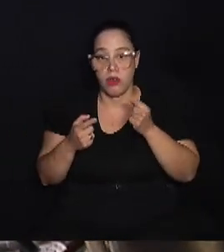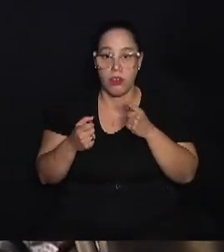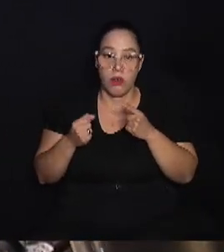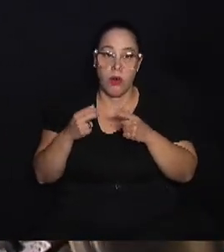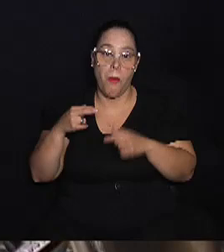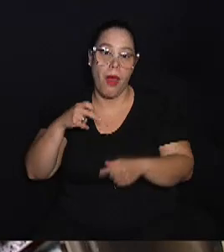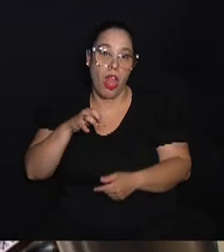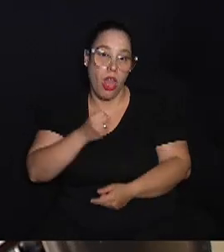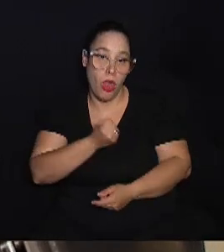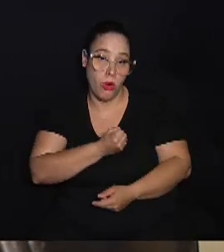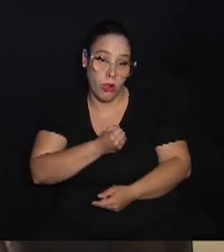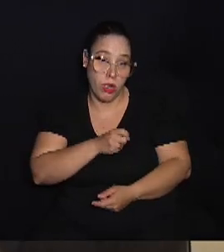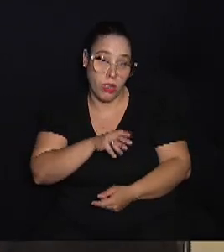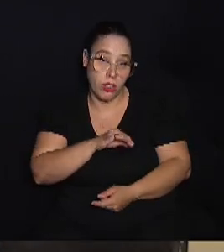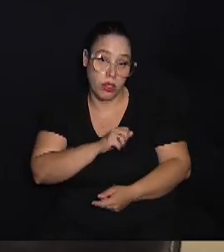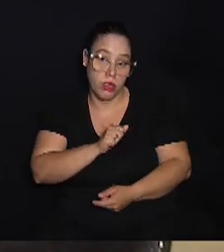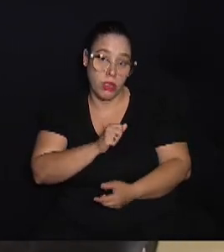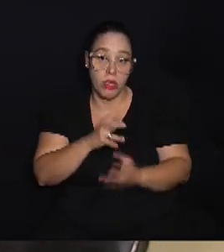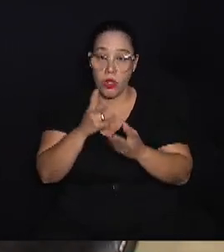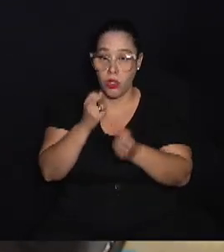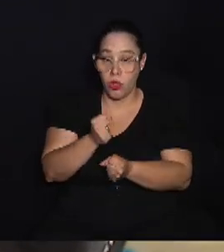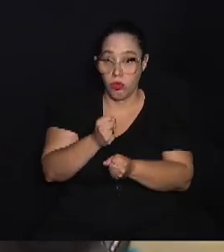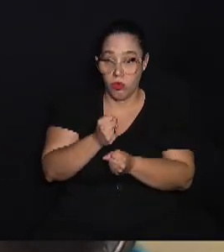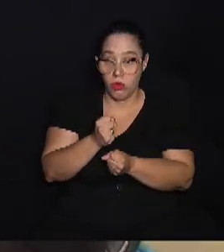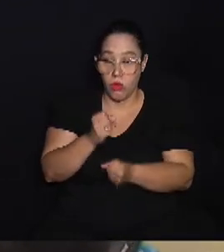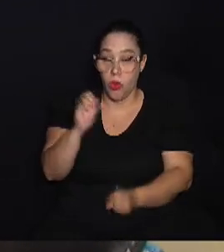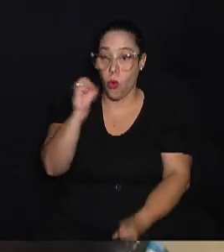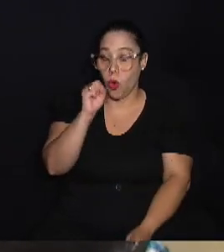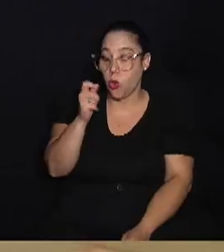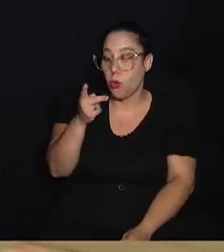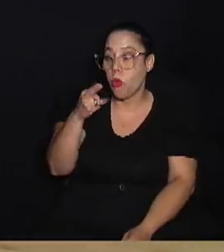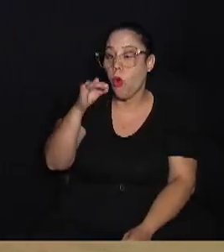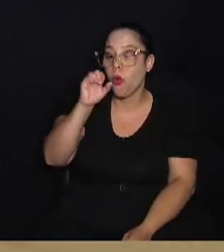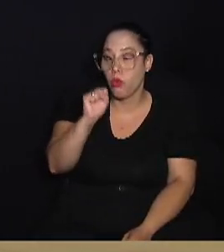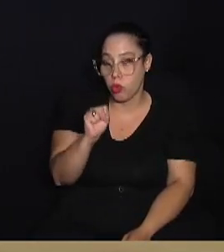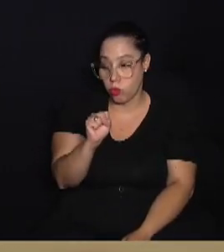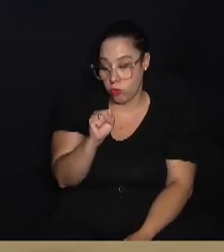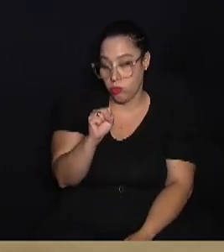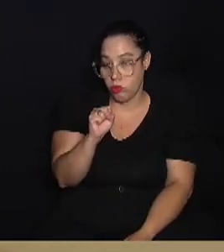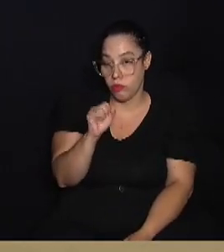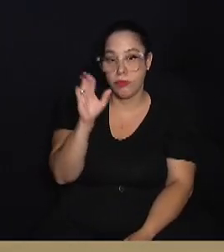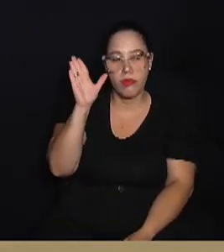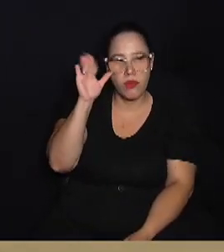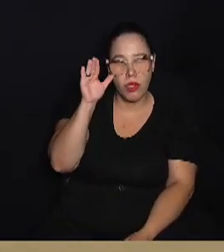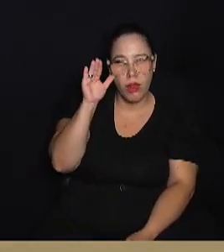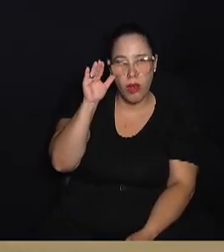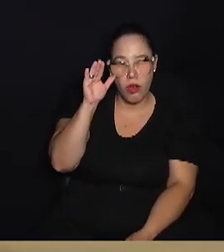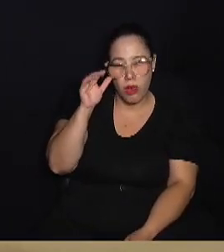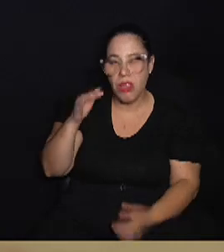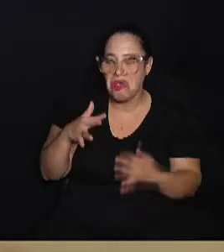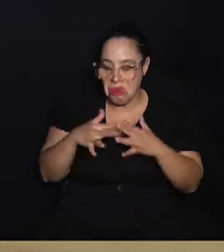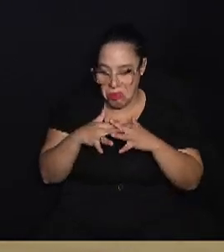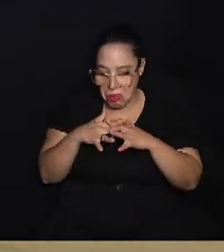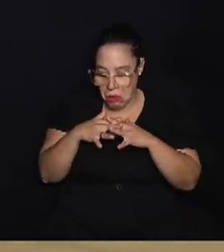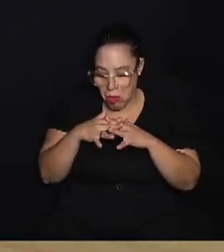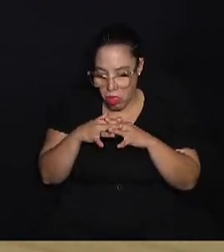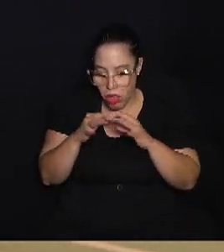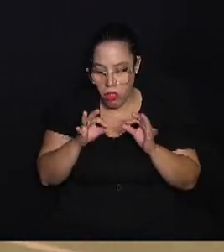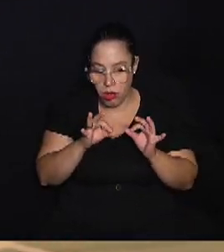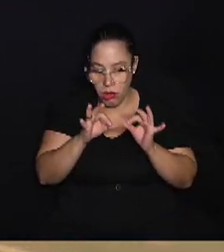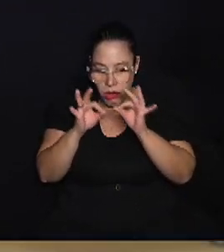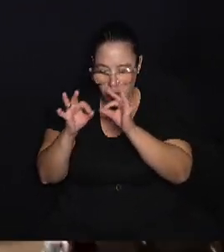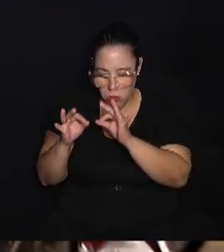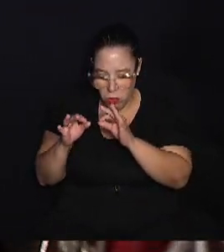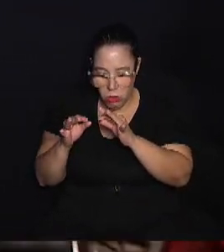nota, essas notas somadas tem que dar 8 pontos. A curiosidade do rugby, quem acompanhou as Paralimpíadas